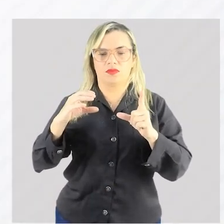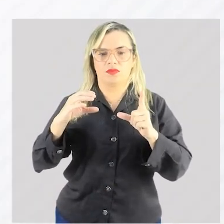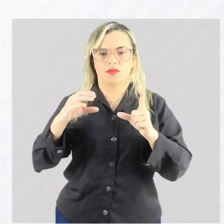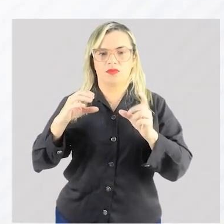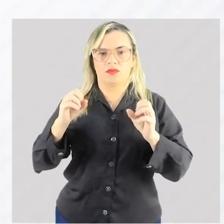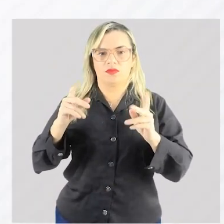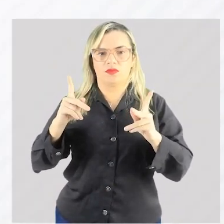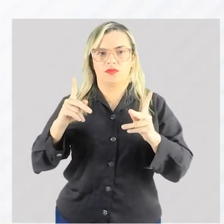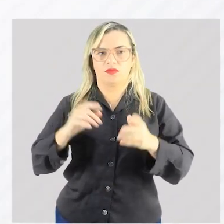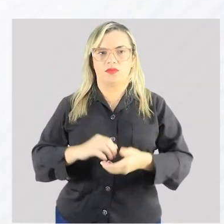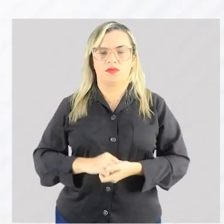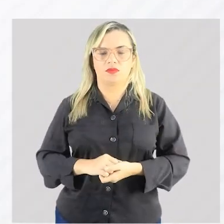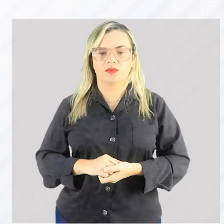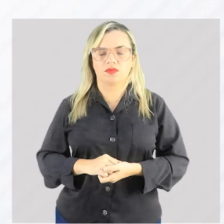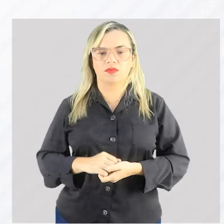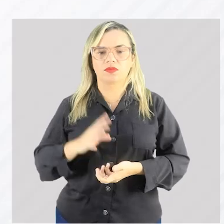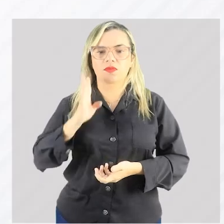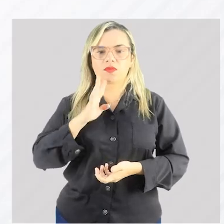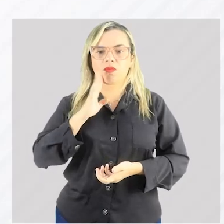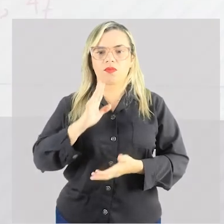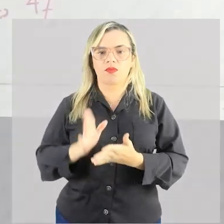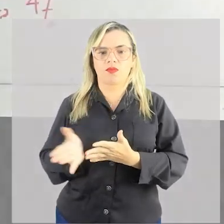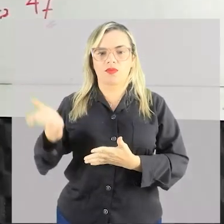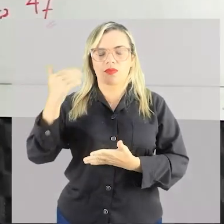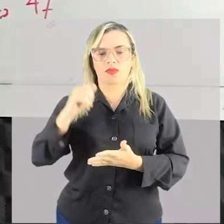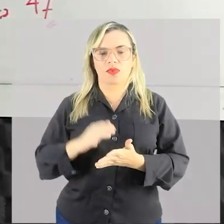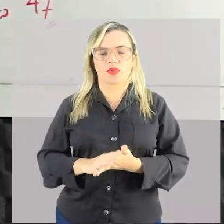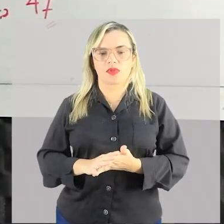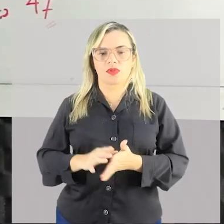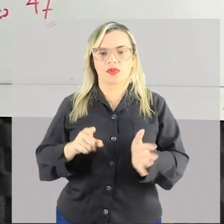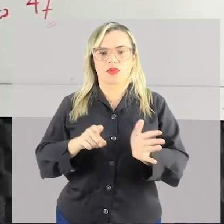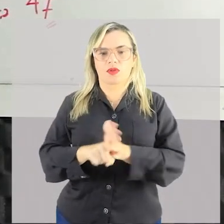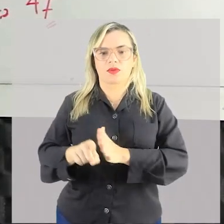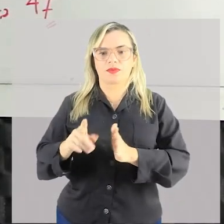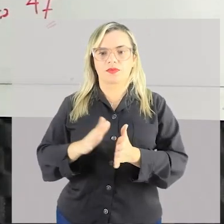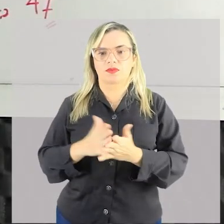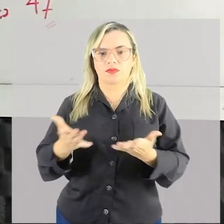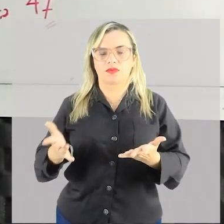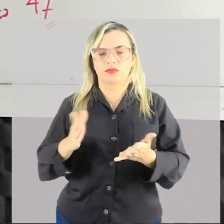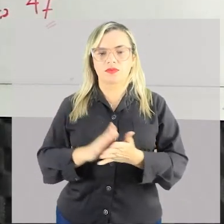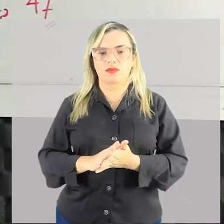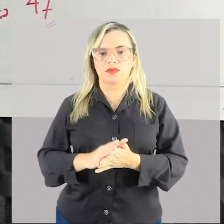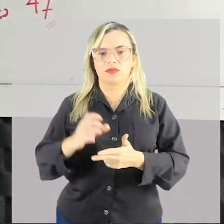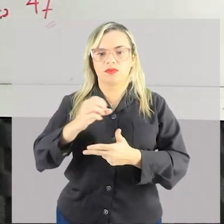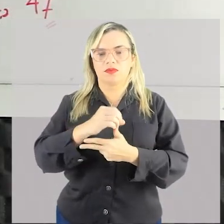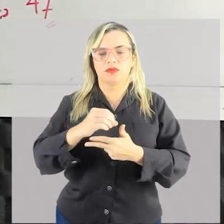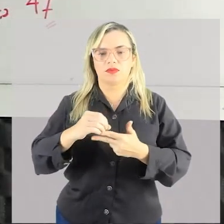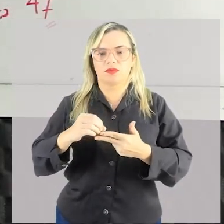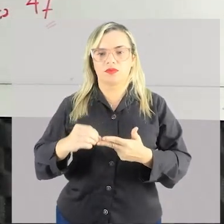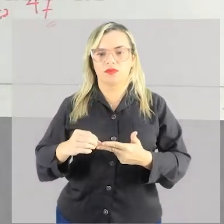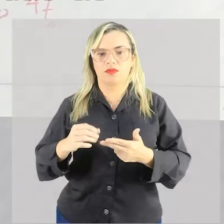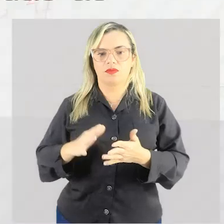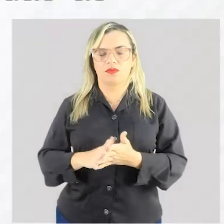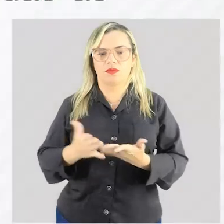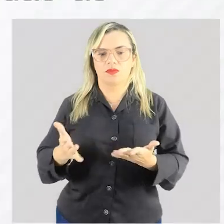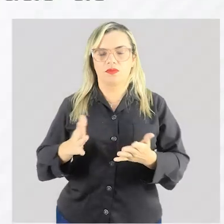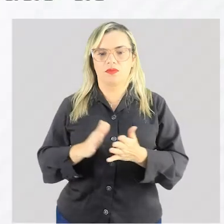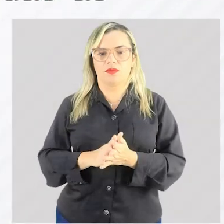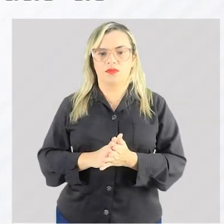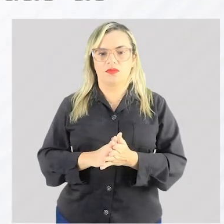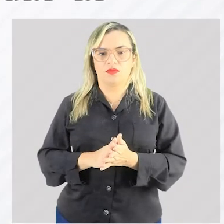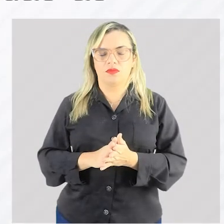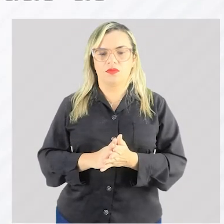casa beleza vamos pra próxima questão aí nós vamos uma questão do Enem em uma